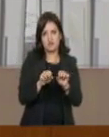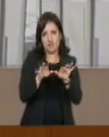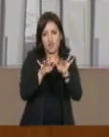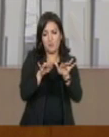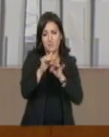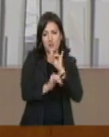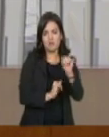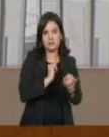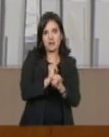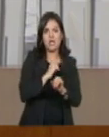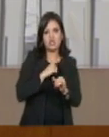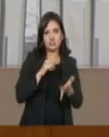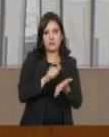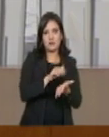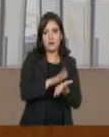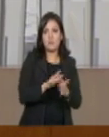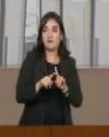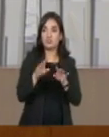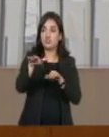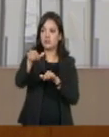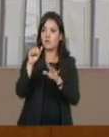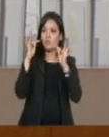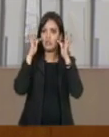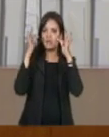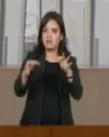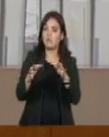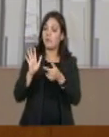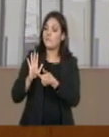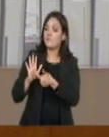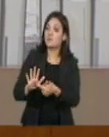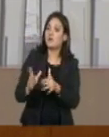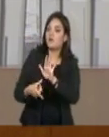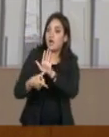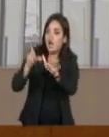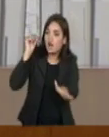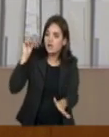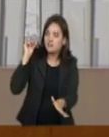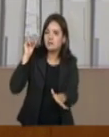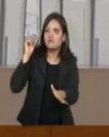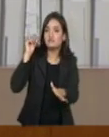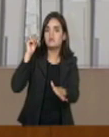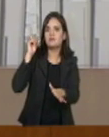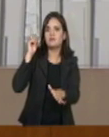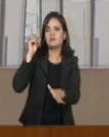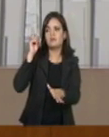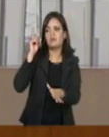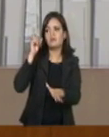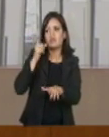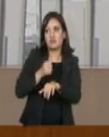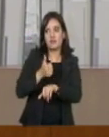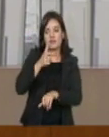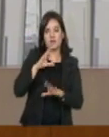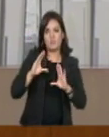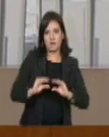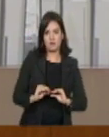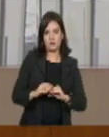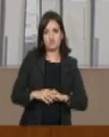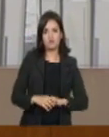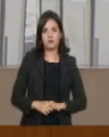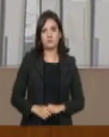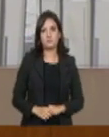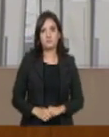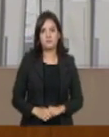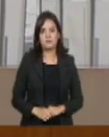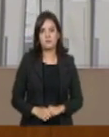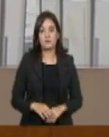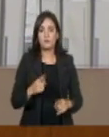chamei testemunha ao gabinete para mostrar que eu estava despachando antes da meia-noite, no qual iria haver prescrição. Por